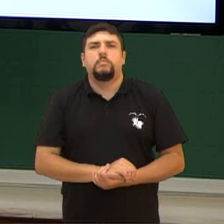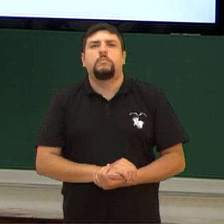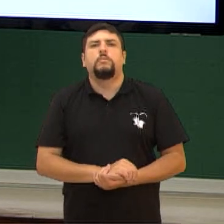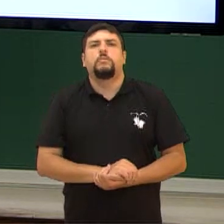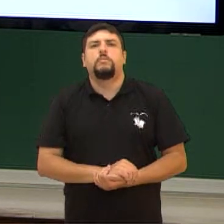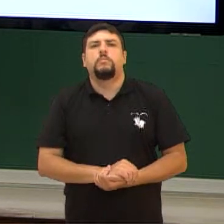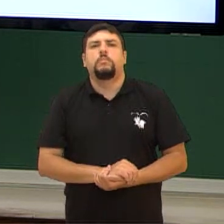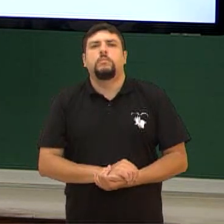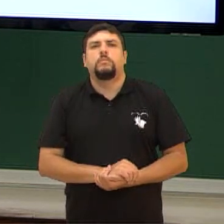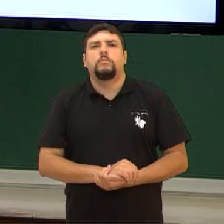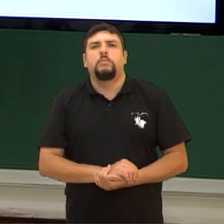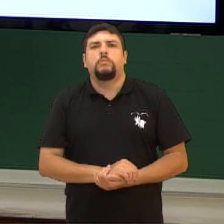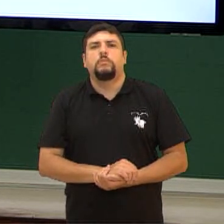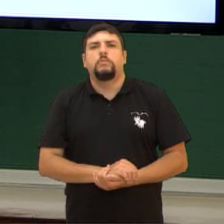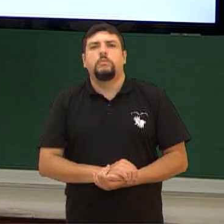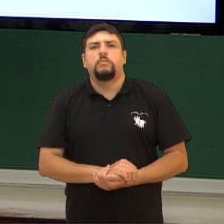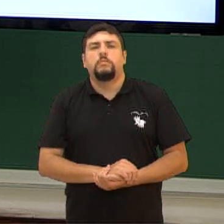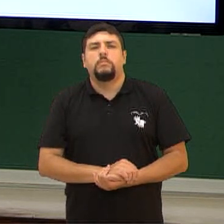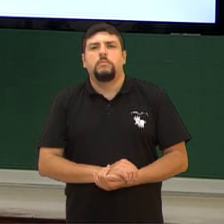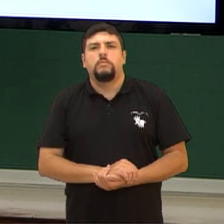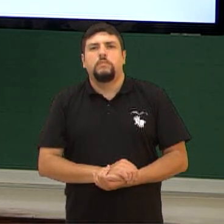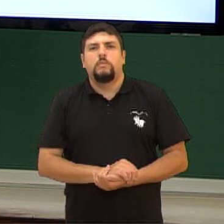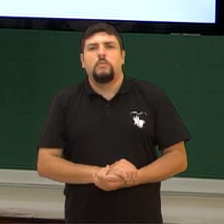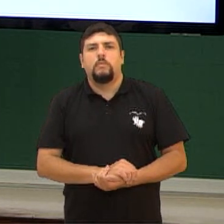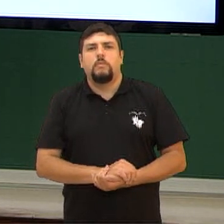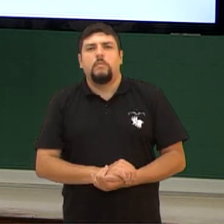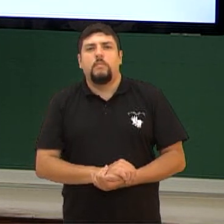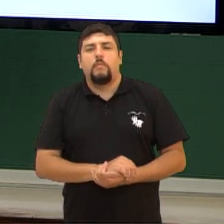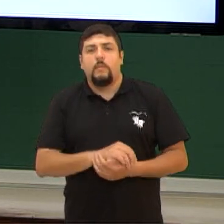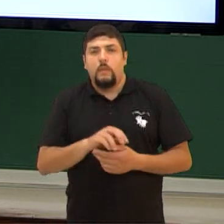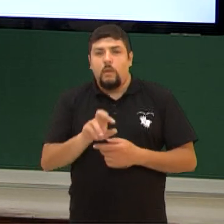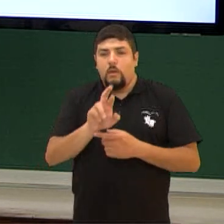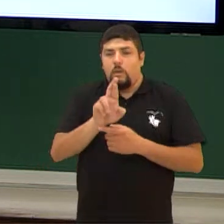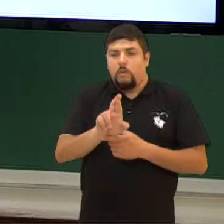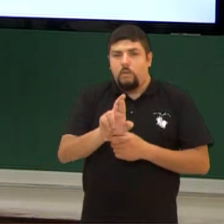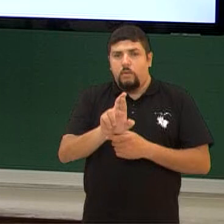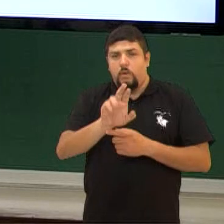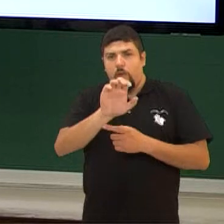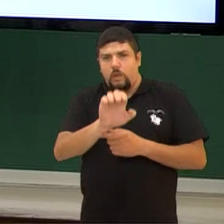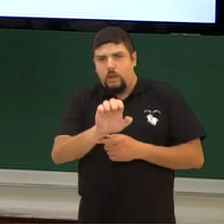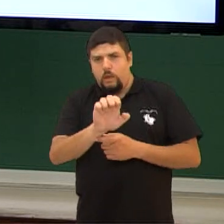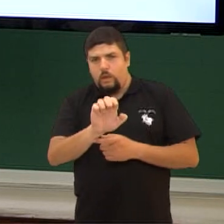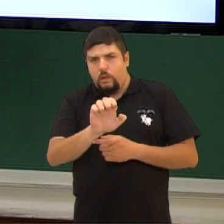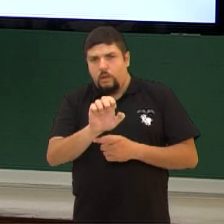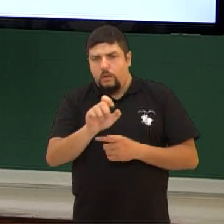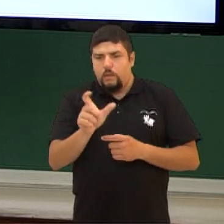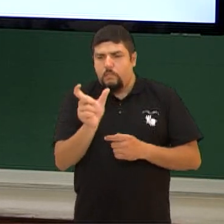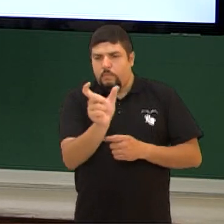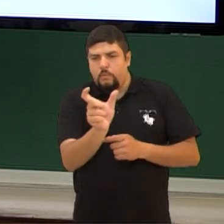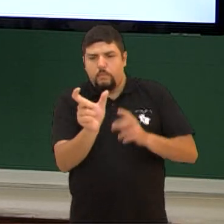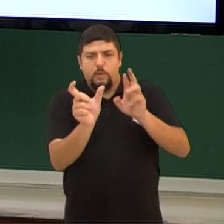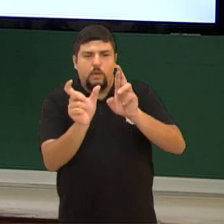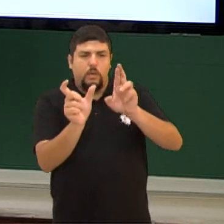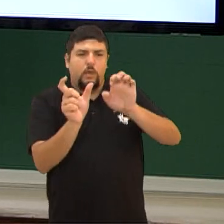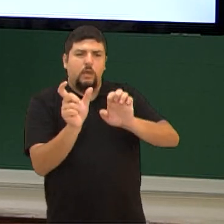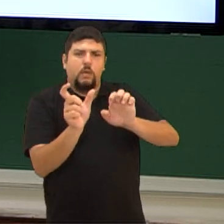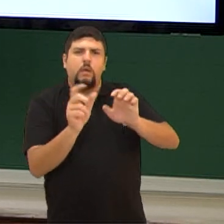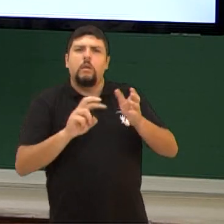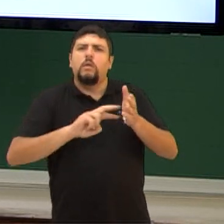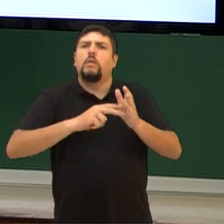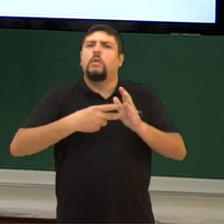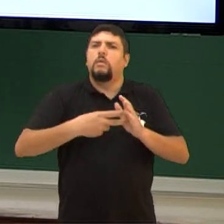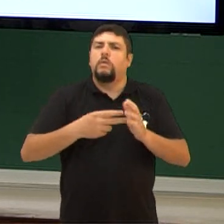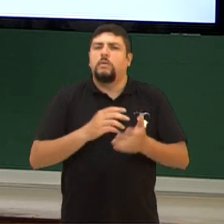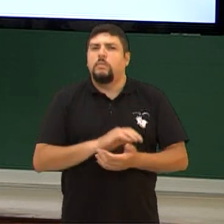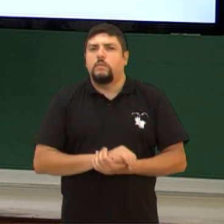regained, re means. O RE, que vem antes dessas duas palavras, significa o quê? Again